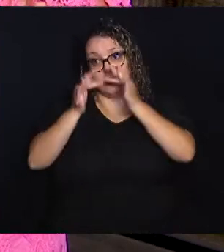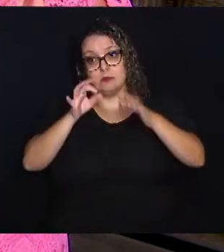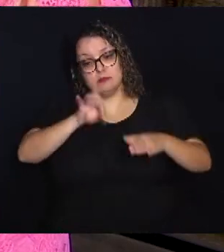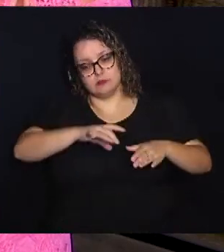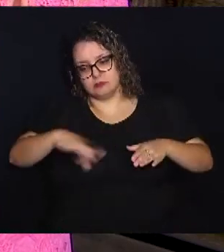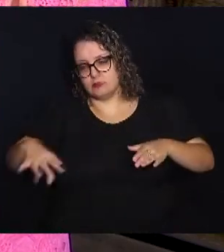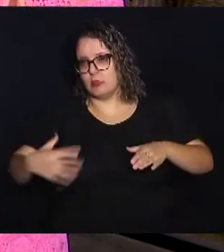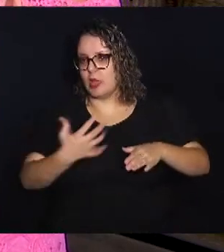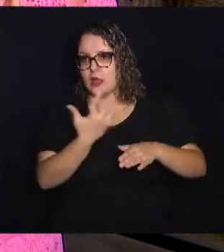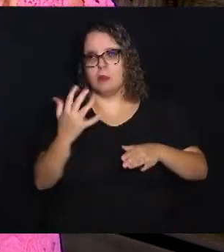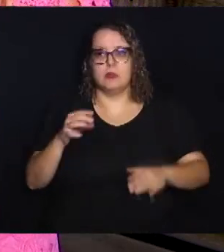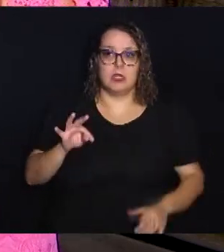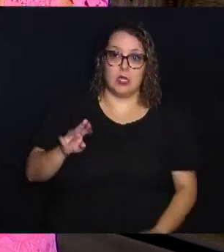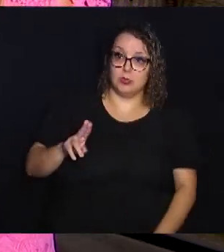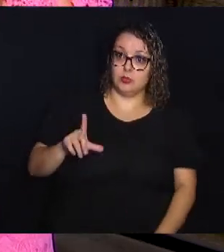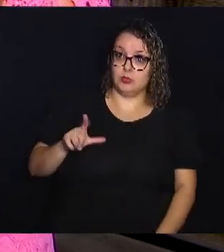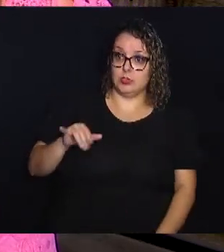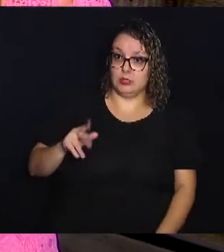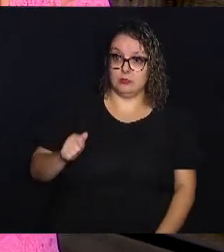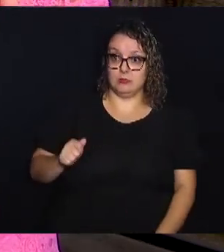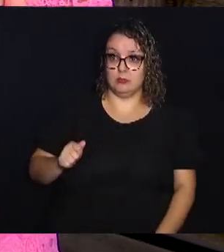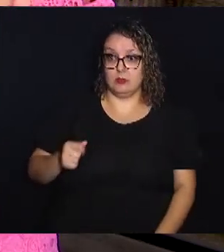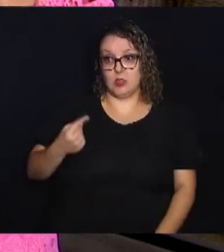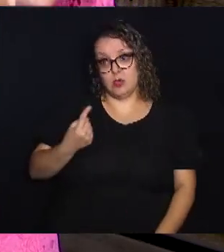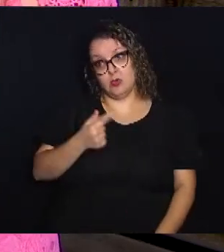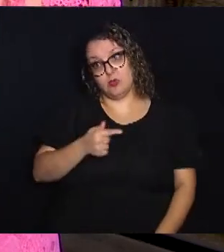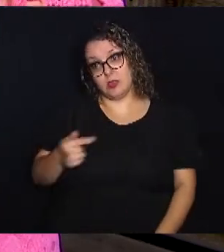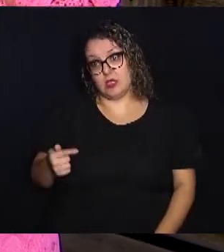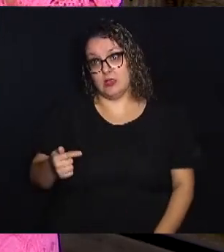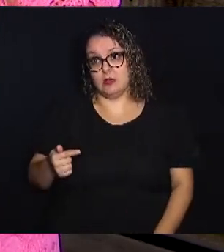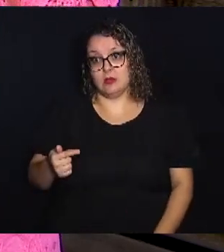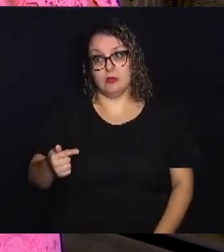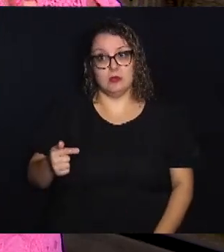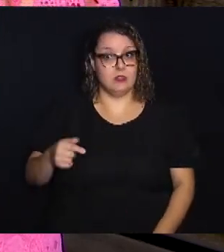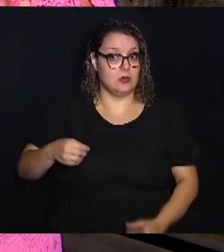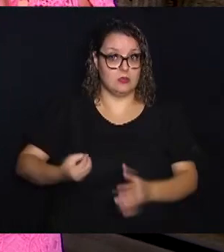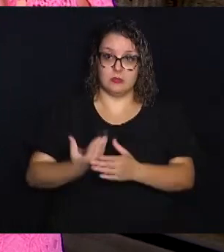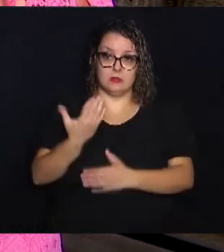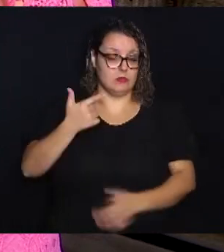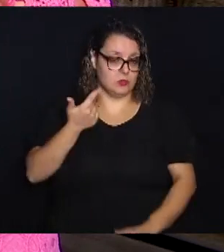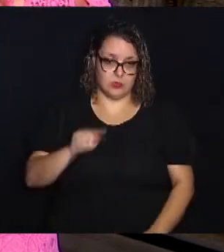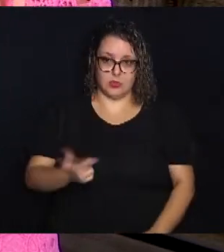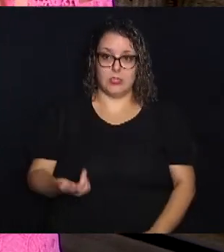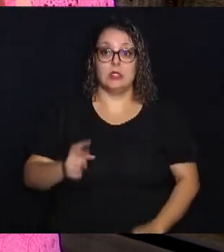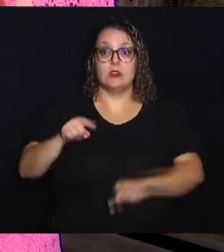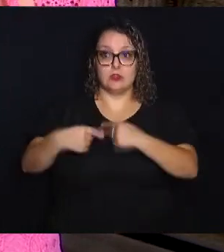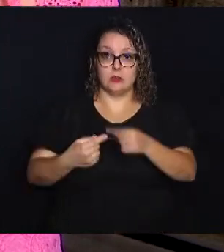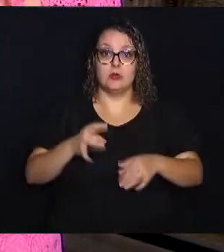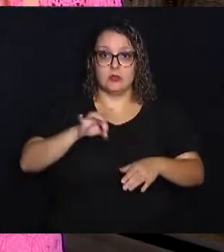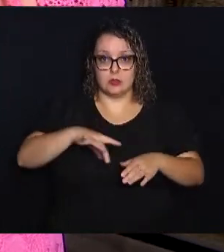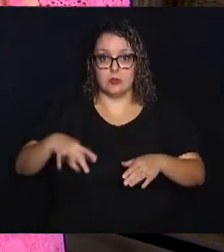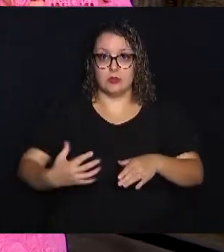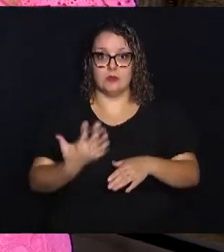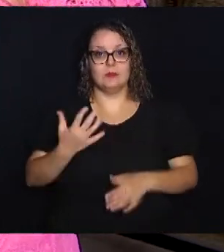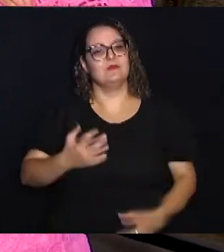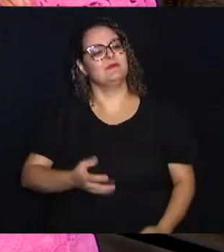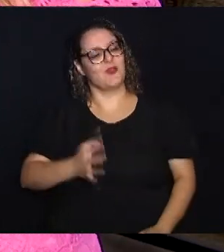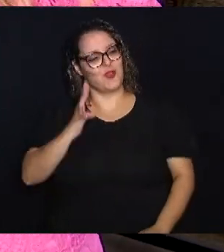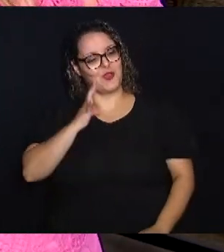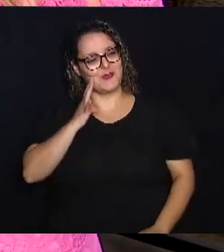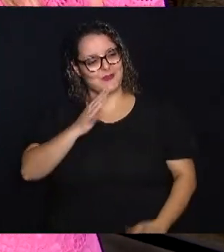aí as plantas dependem muito. Tem, por exemplo, a tulipa que dura uma semana e não nasce mais, e já tem outras que você consegue